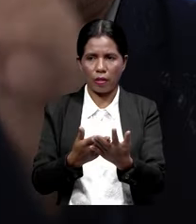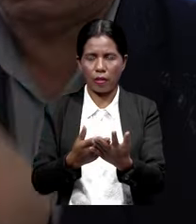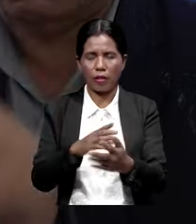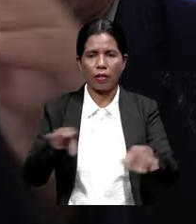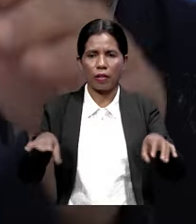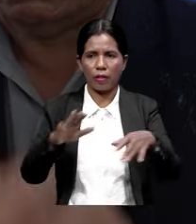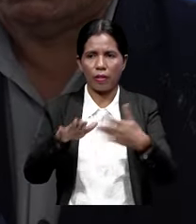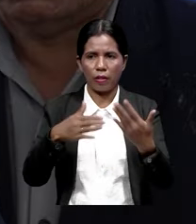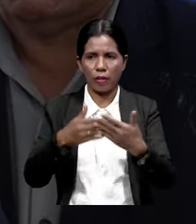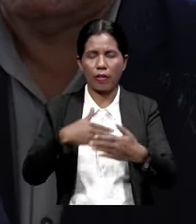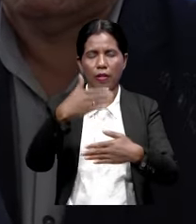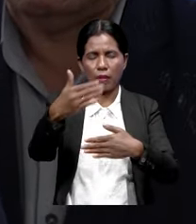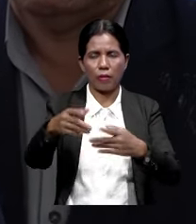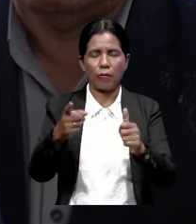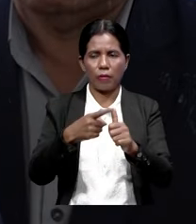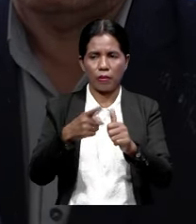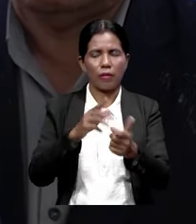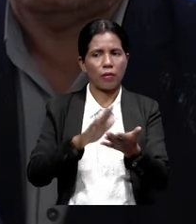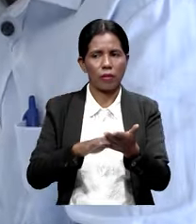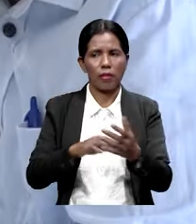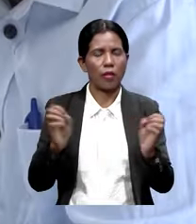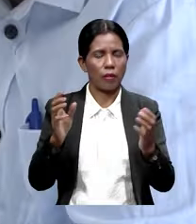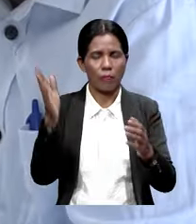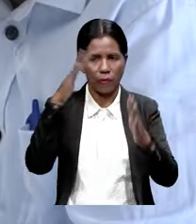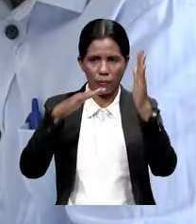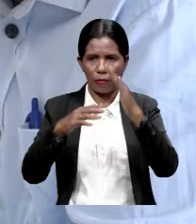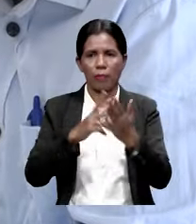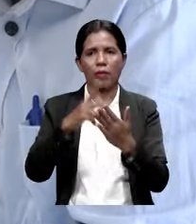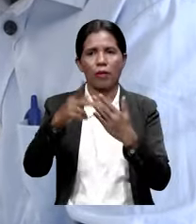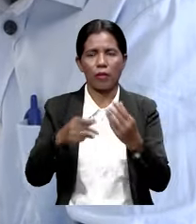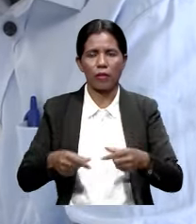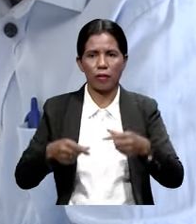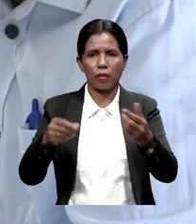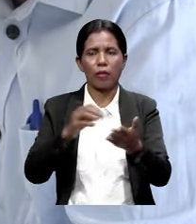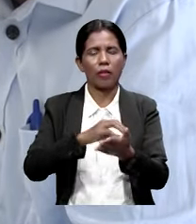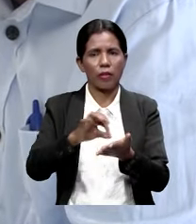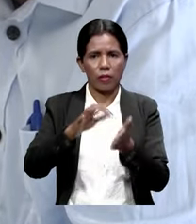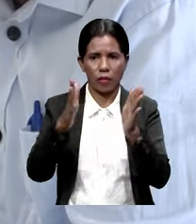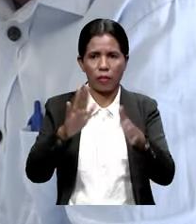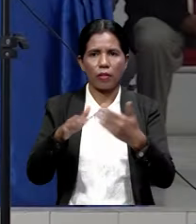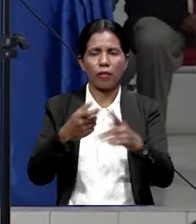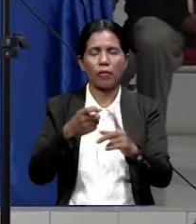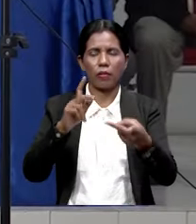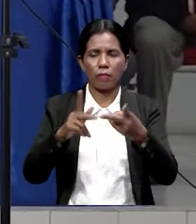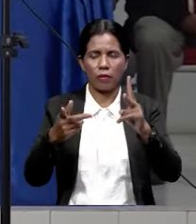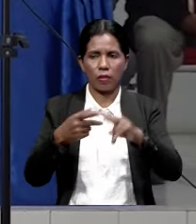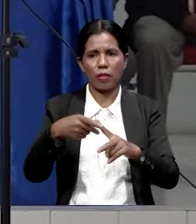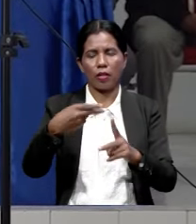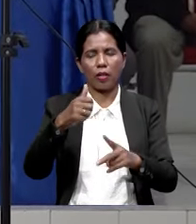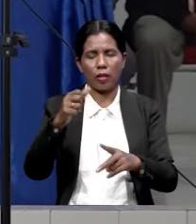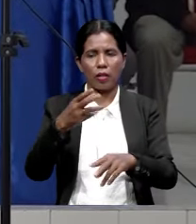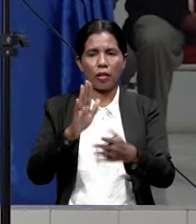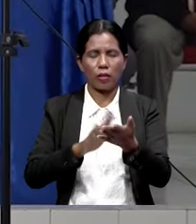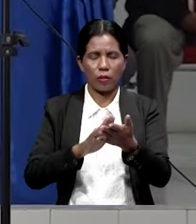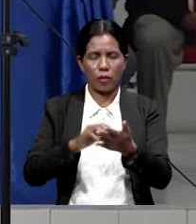se acabar o primeiro ano, lá é problema. Programa ne fo formação intensiva ba facilitador sira, usi parceiro hens ba escola Sanulu